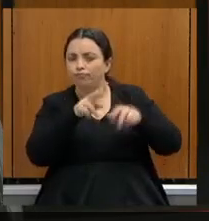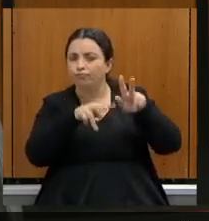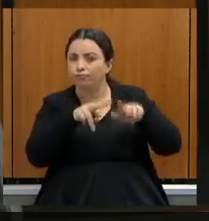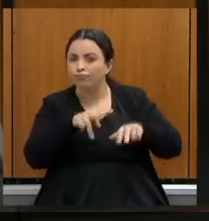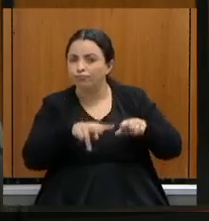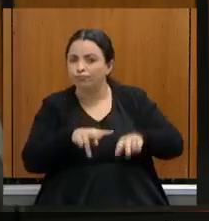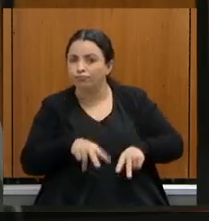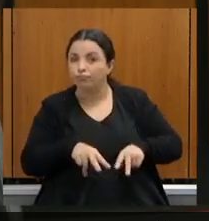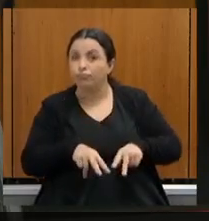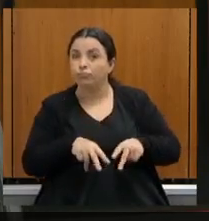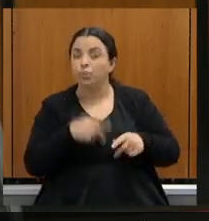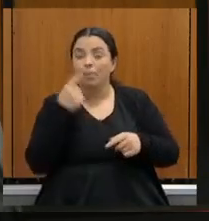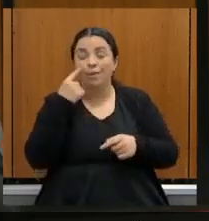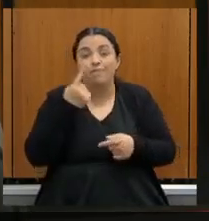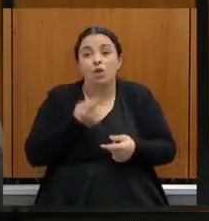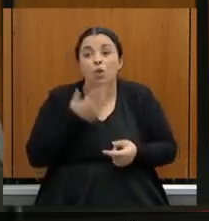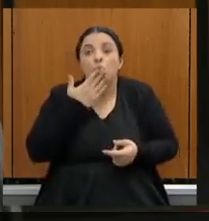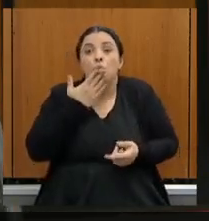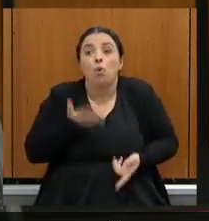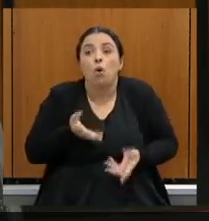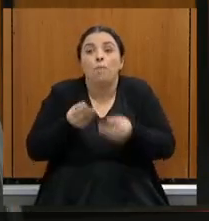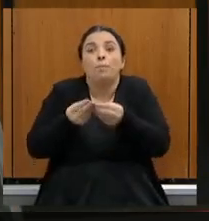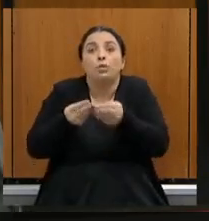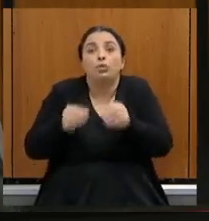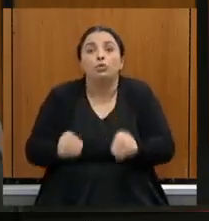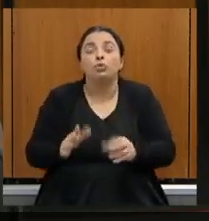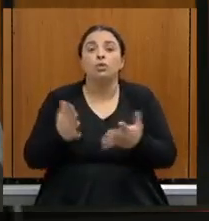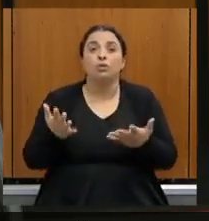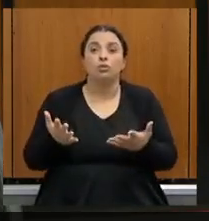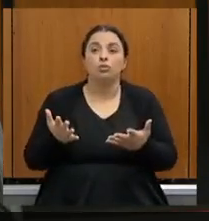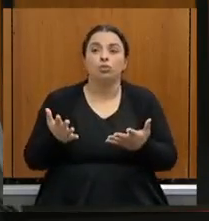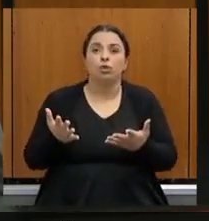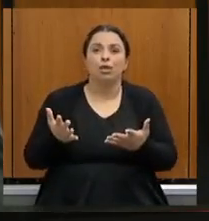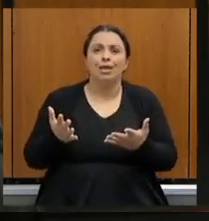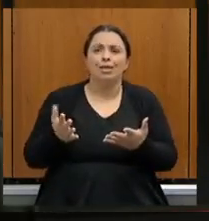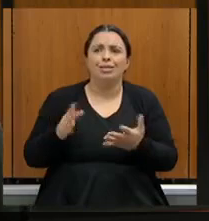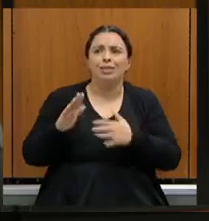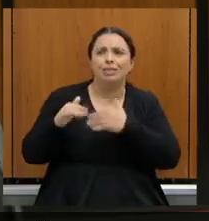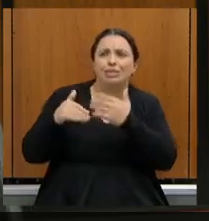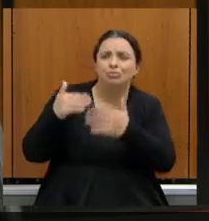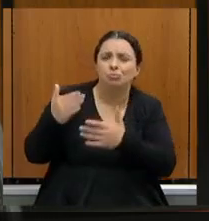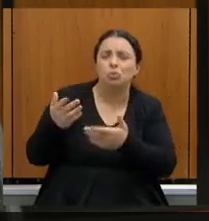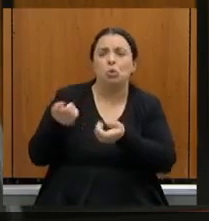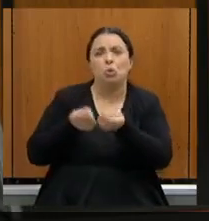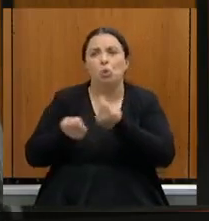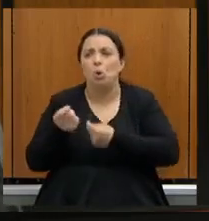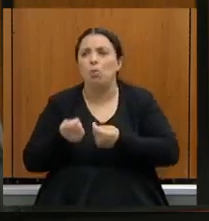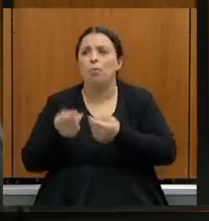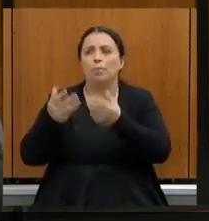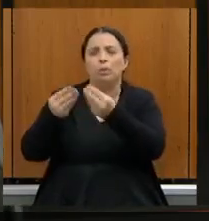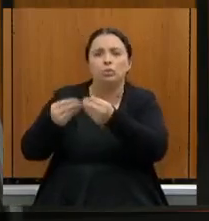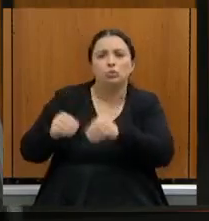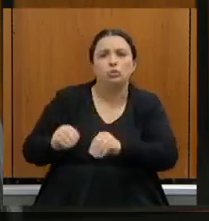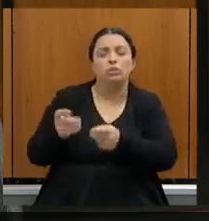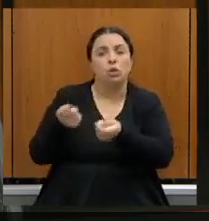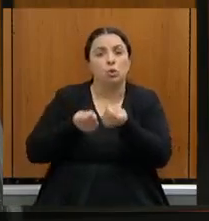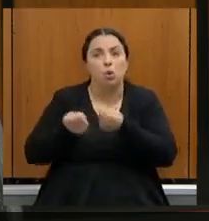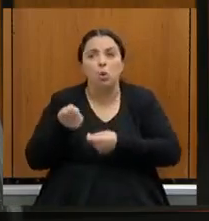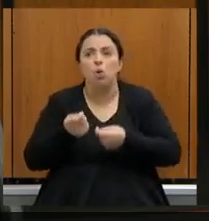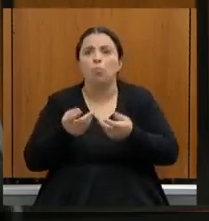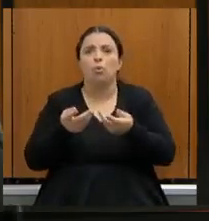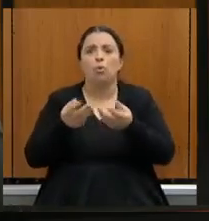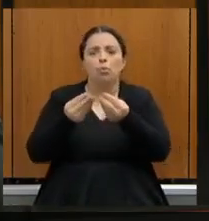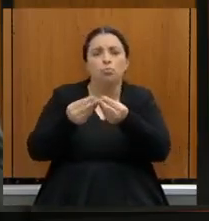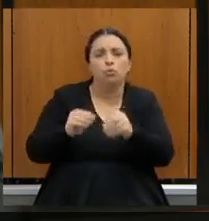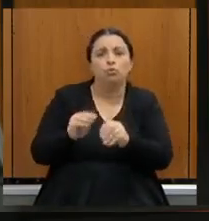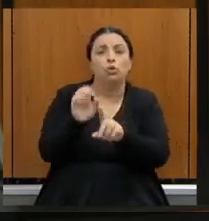analisar os impactos, do desenvolvimento econômico, impactos econômicos, impactos sociais,